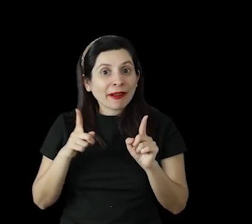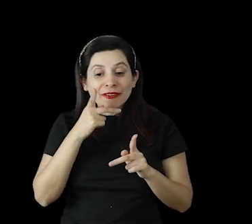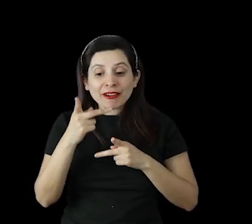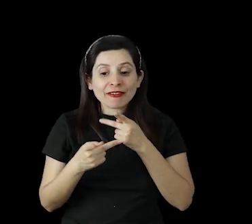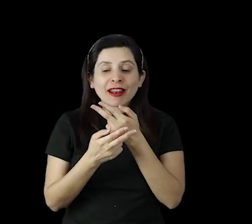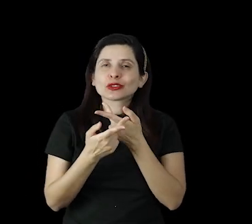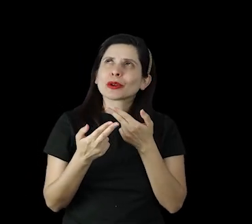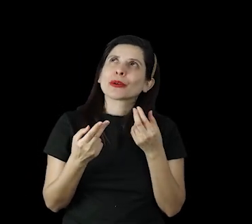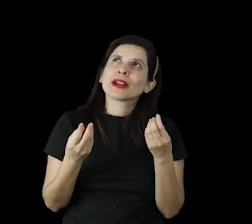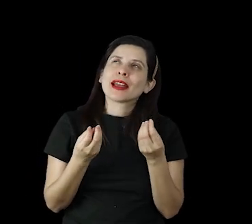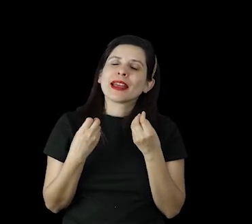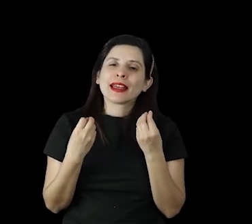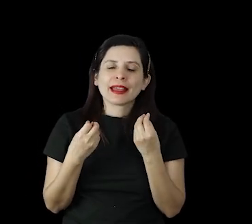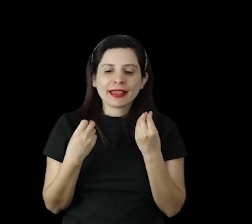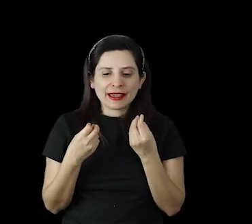uma coisa